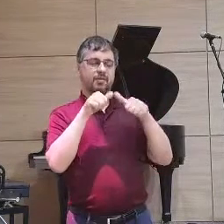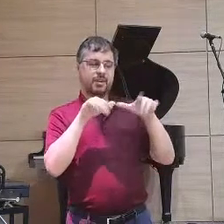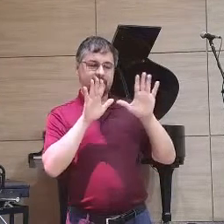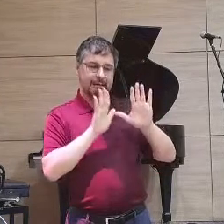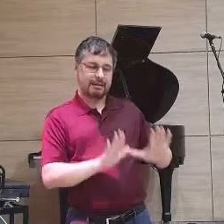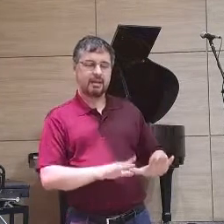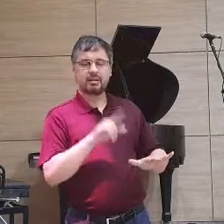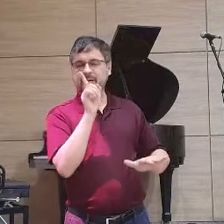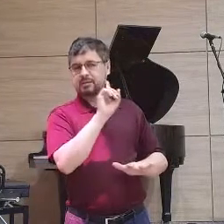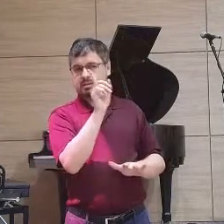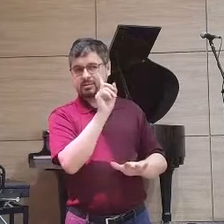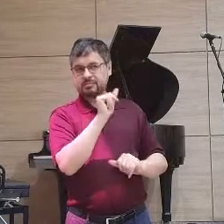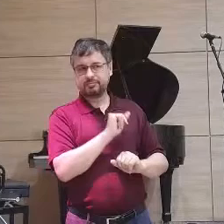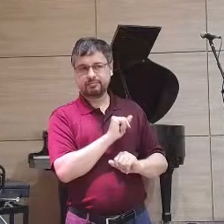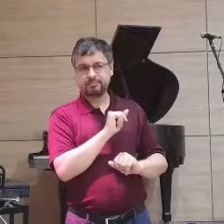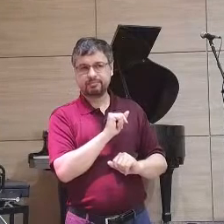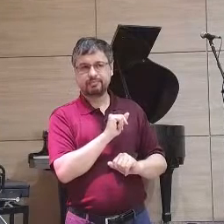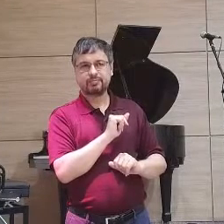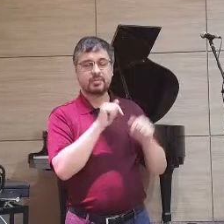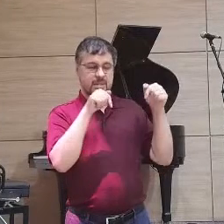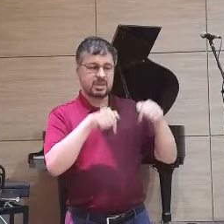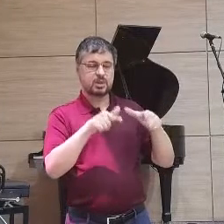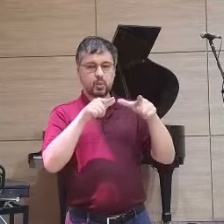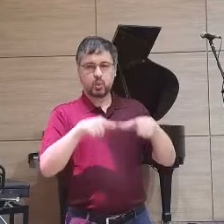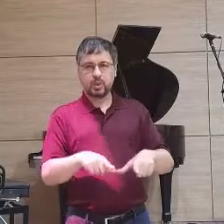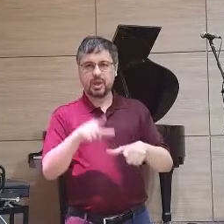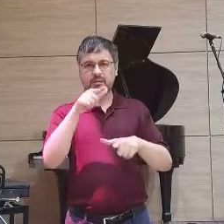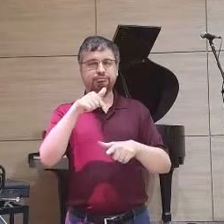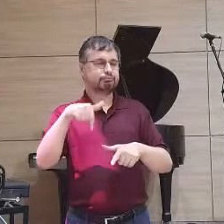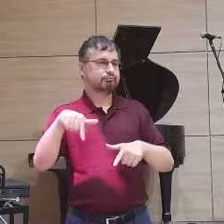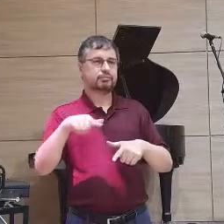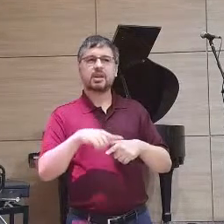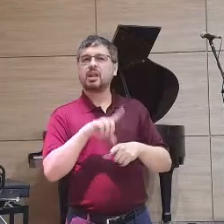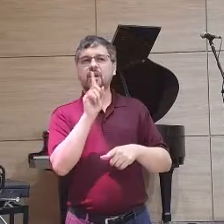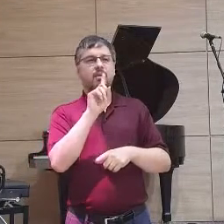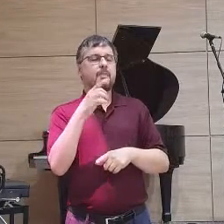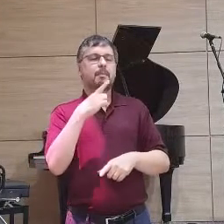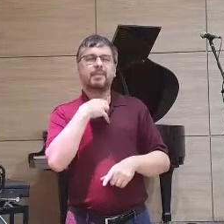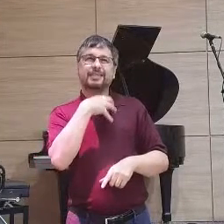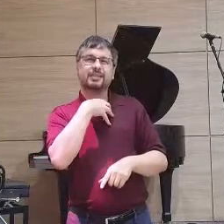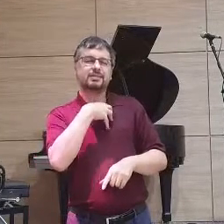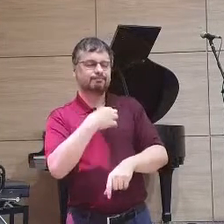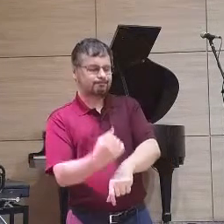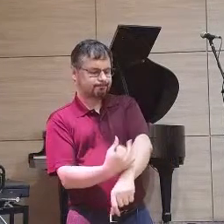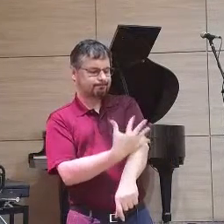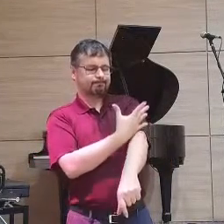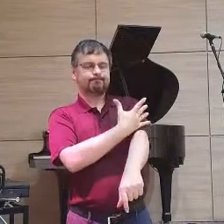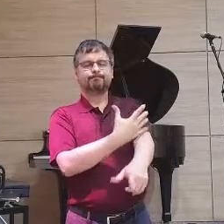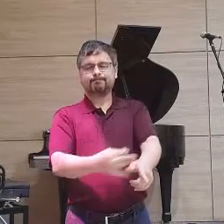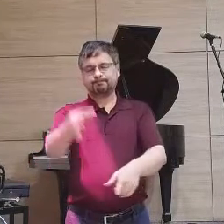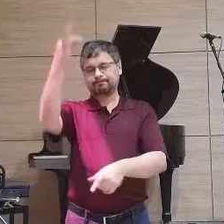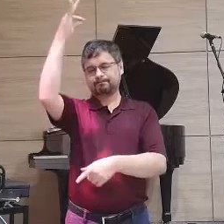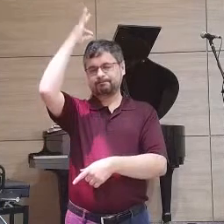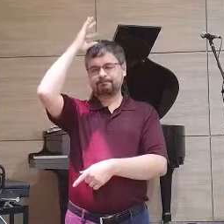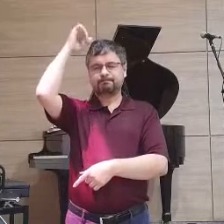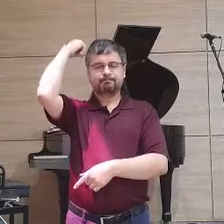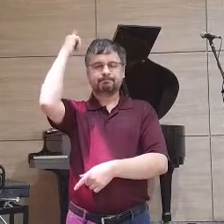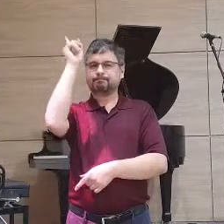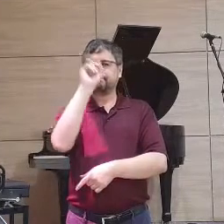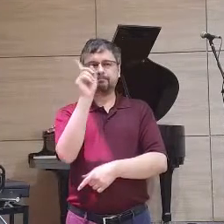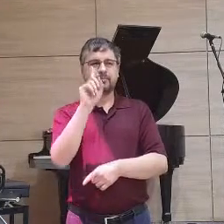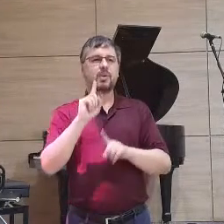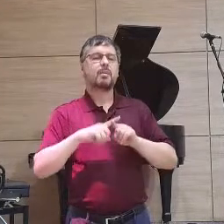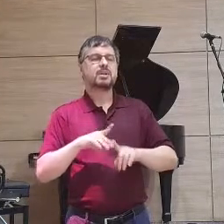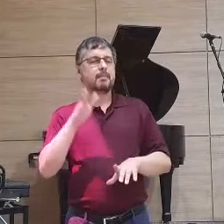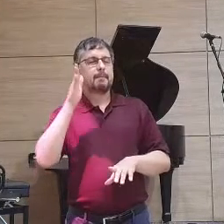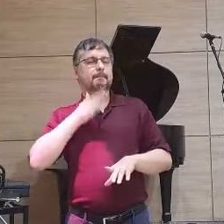aqui é apenas desse ambiente Não é para ter Sensações espirituais e não é para